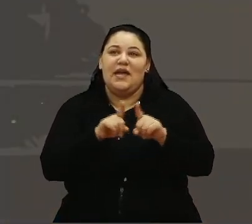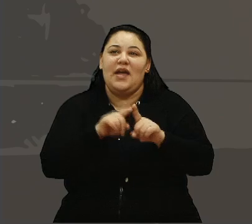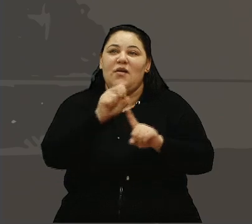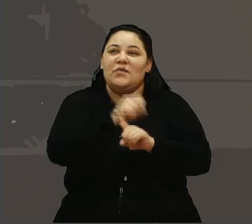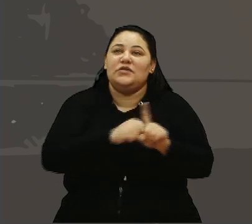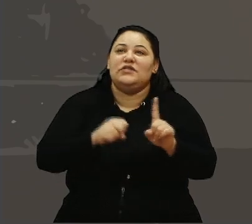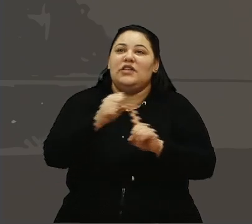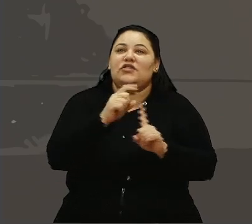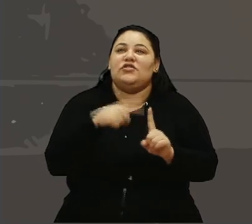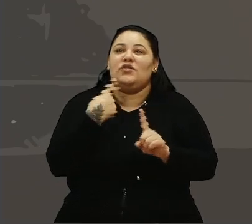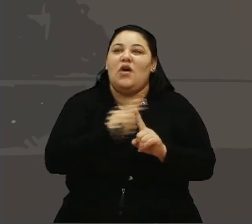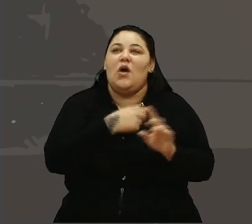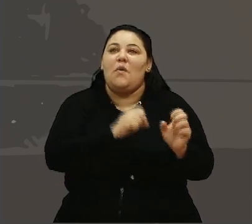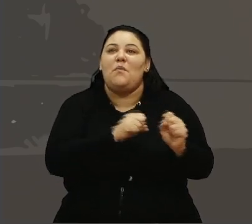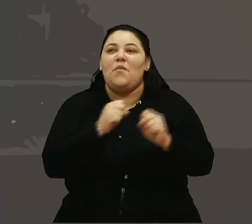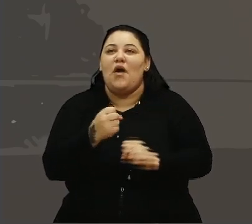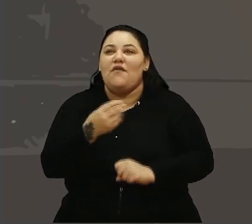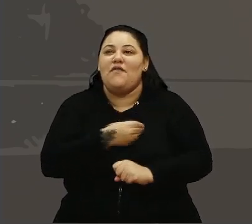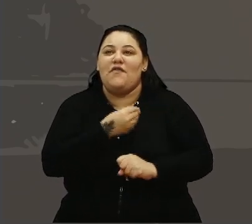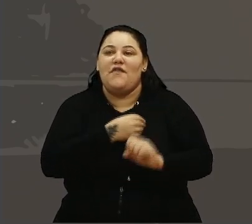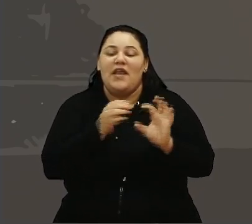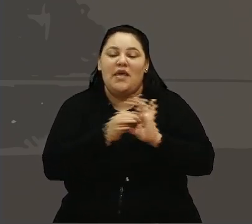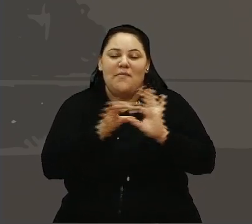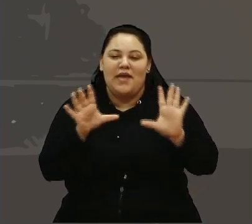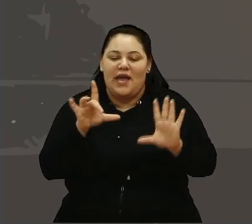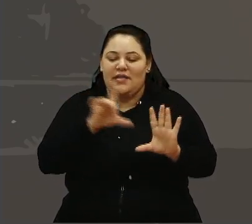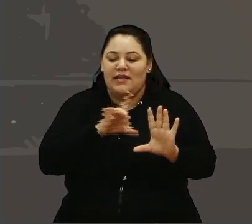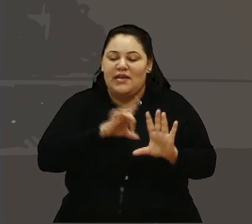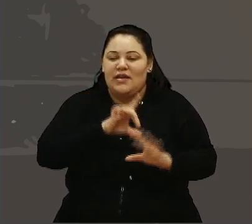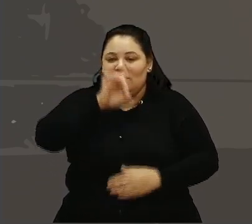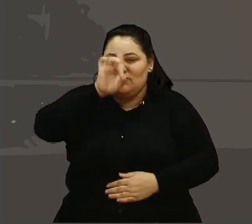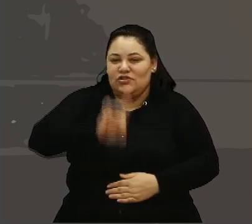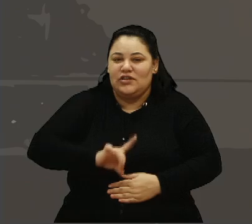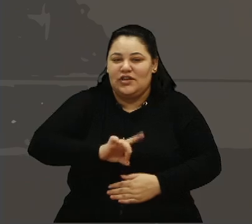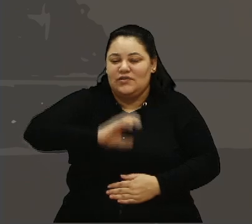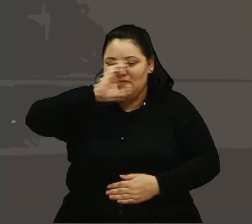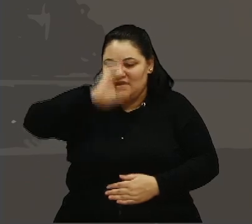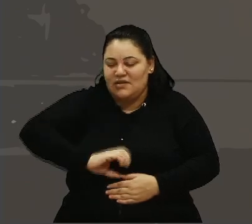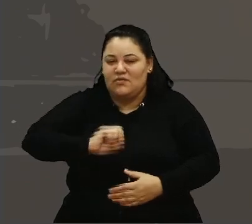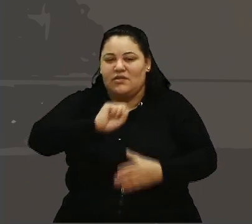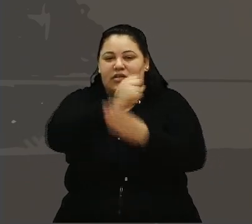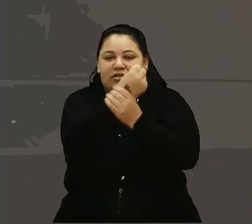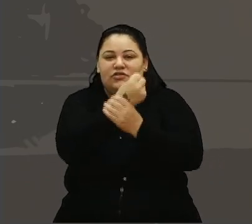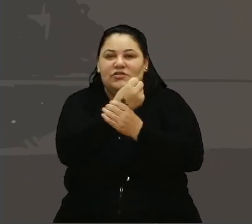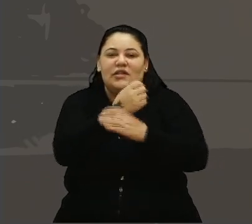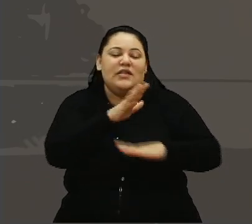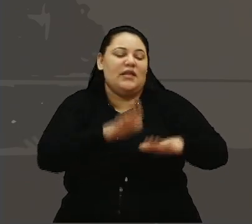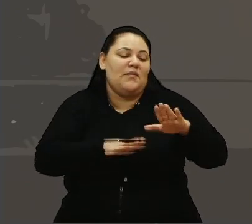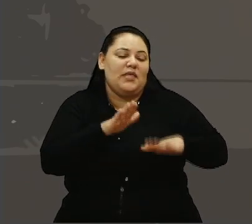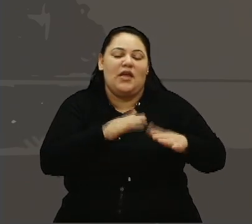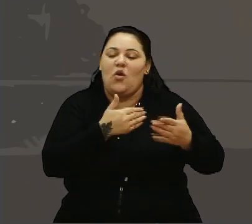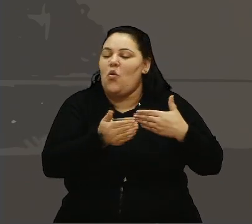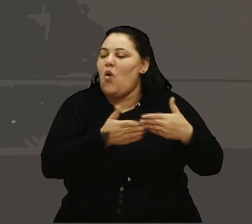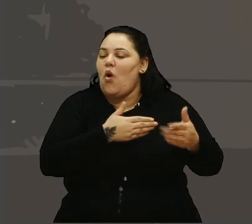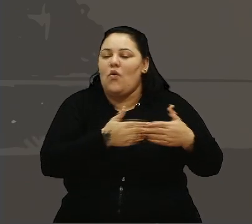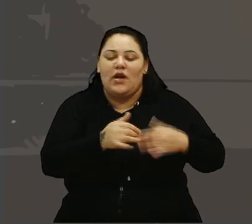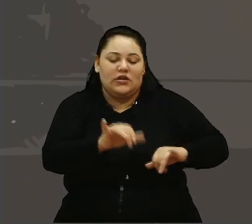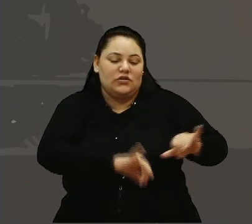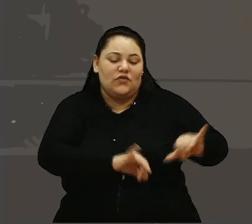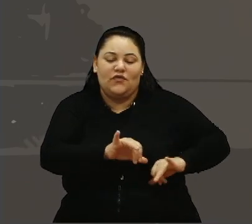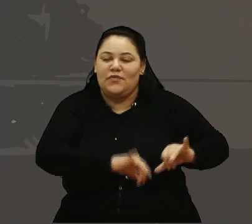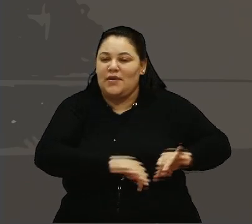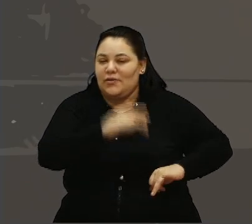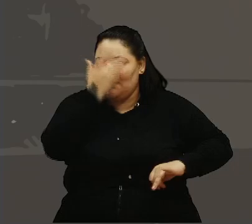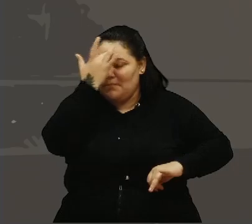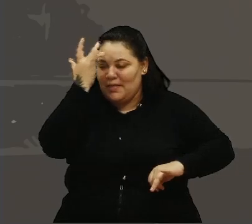possa viver em liberdade, ter os nossos direitos cidadãos garantidos, independente de qualquer sofrimento mental que a gente